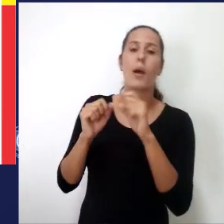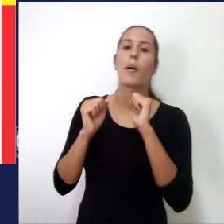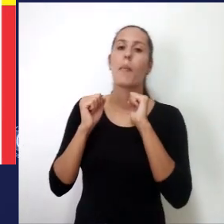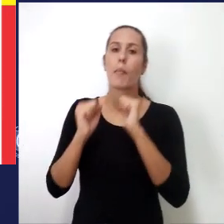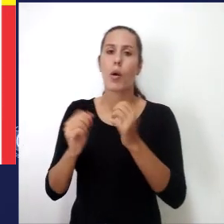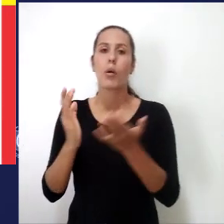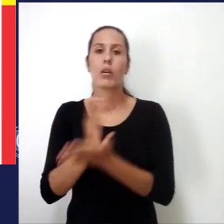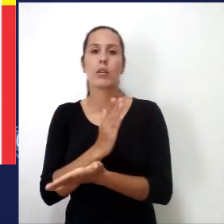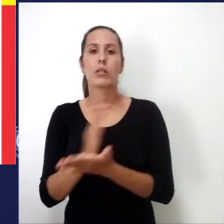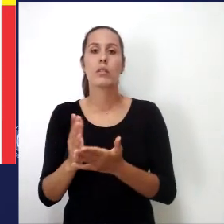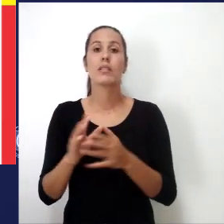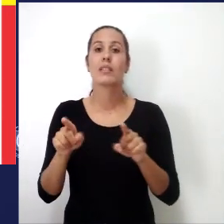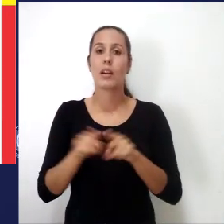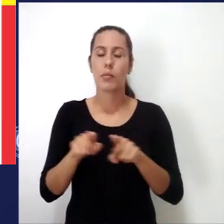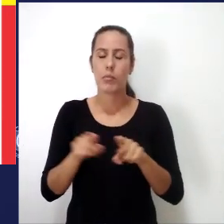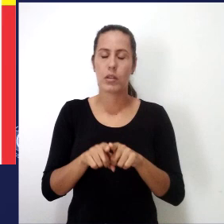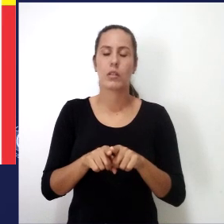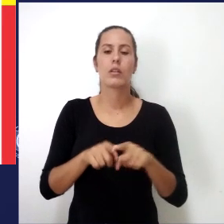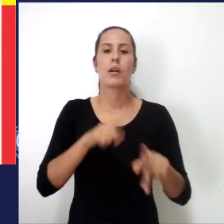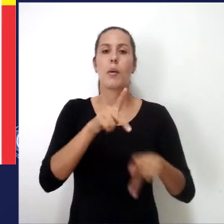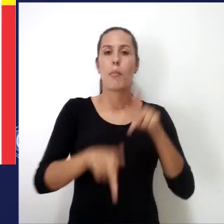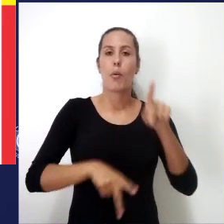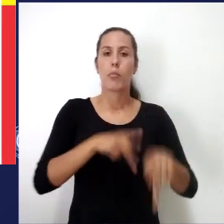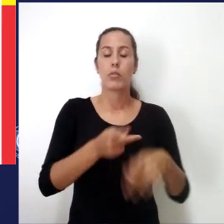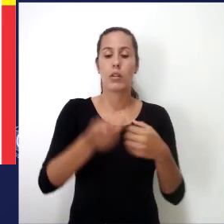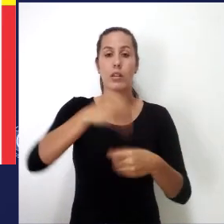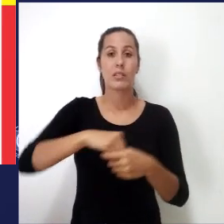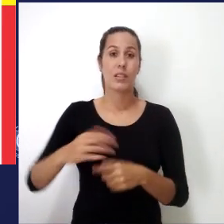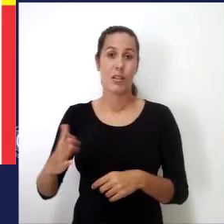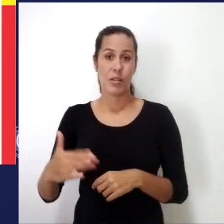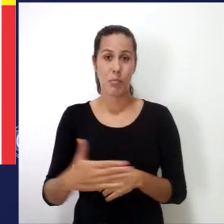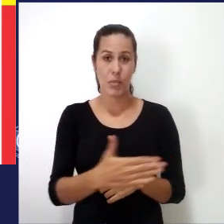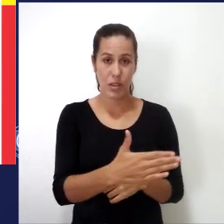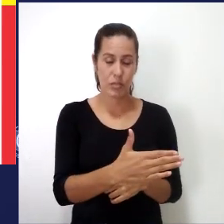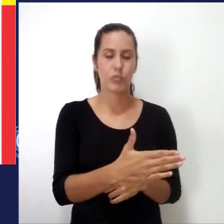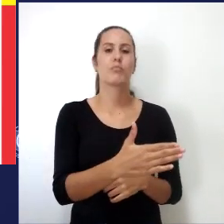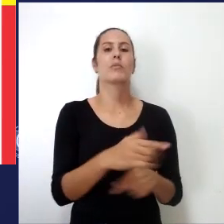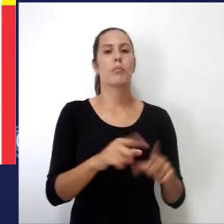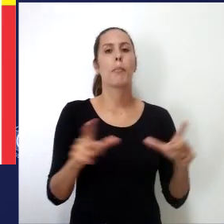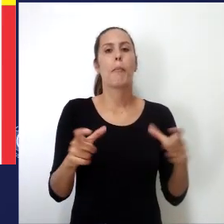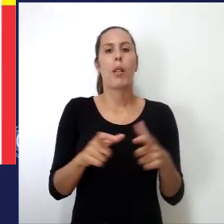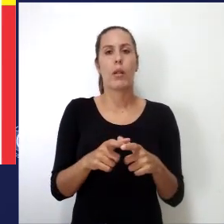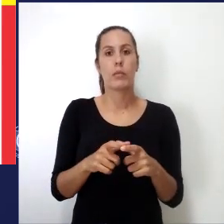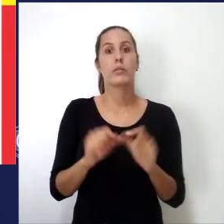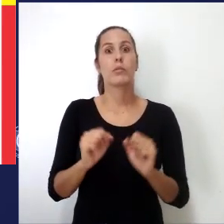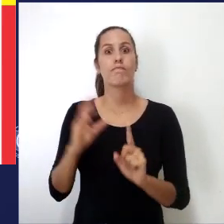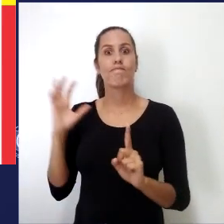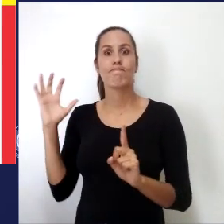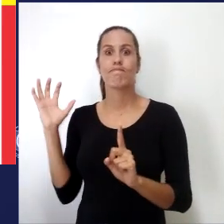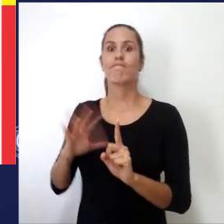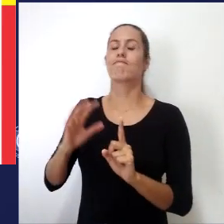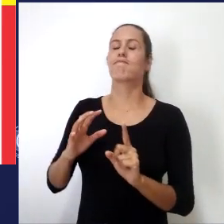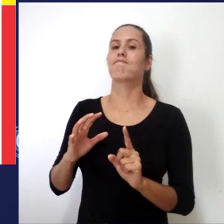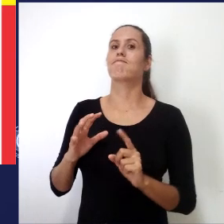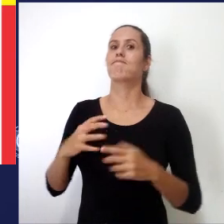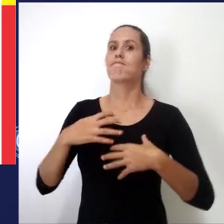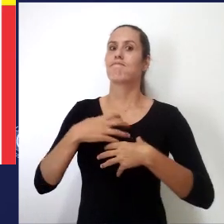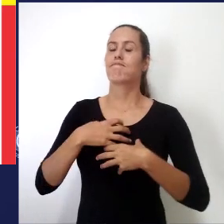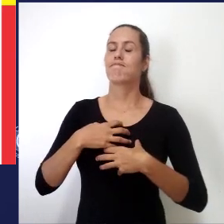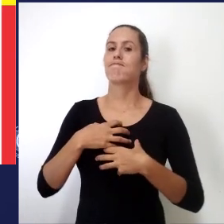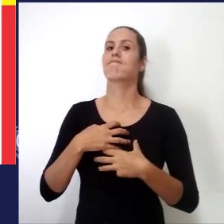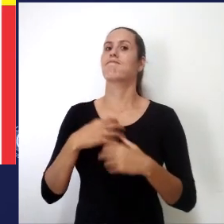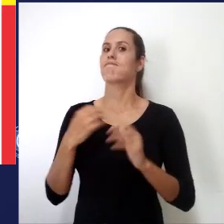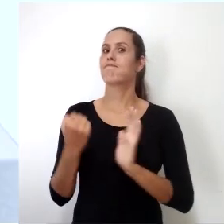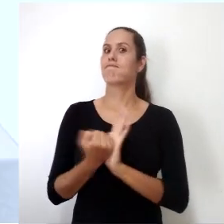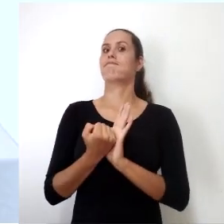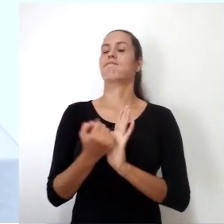e medicamentos contraceptivos podem dizimar as populações de peixes em lagos.